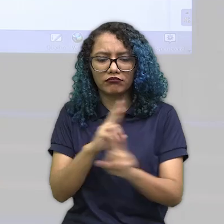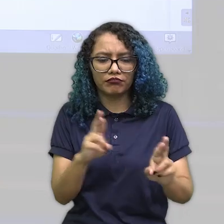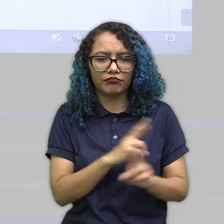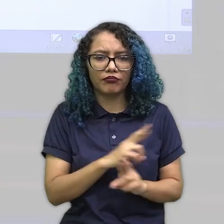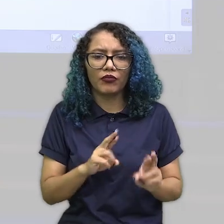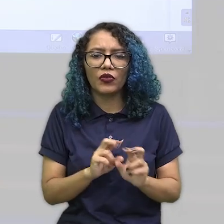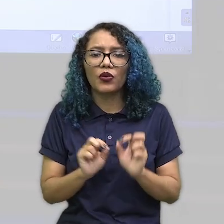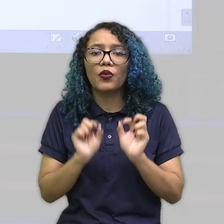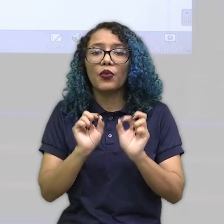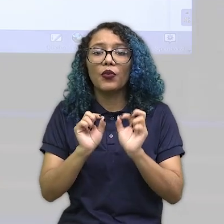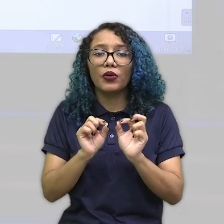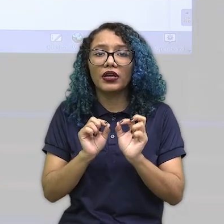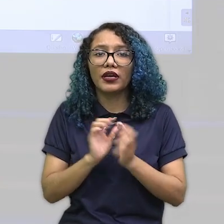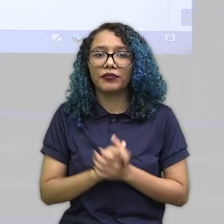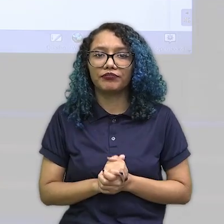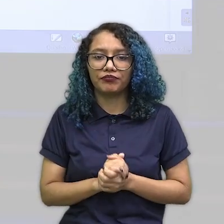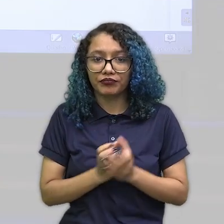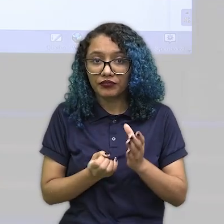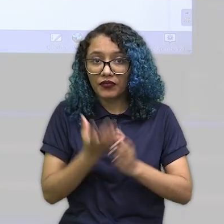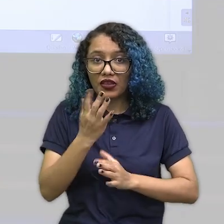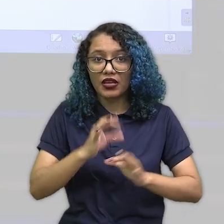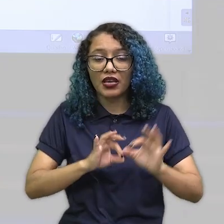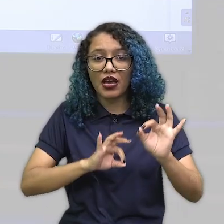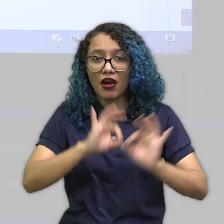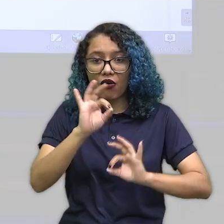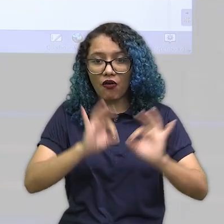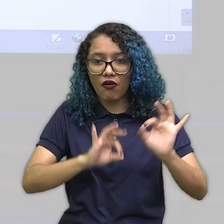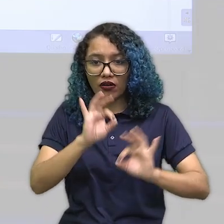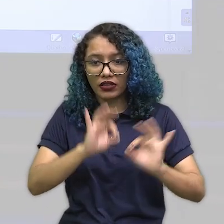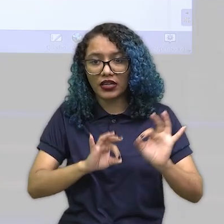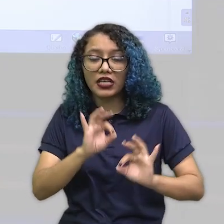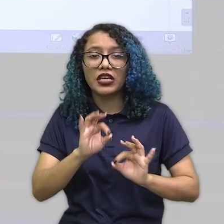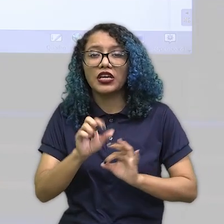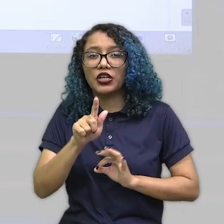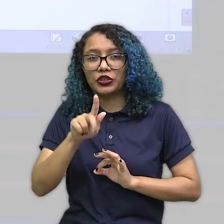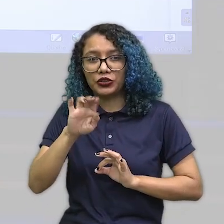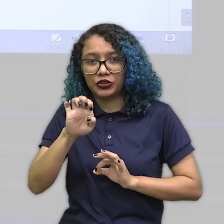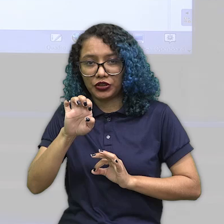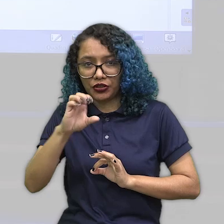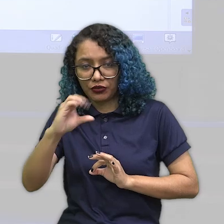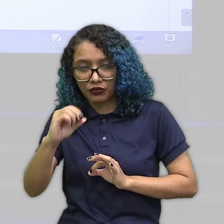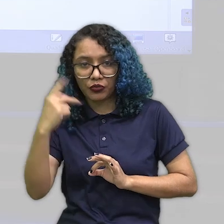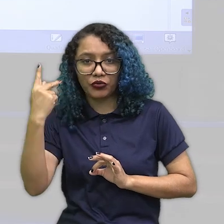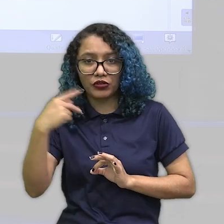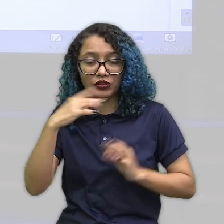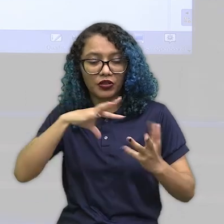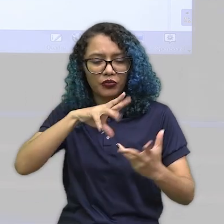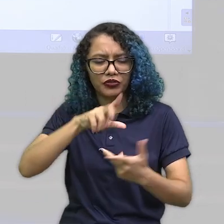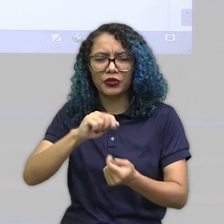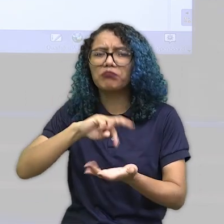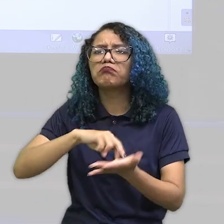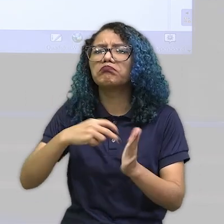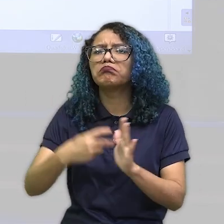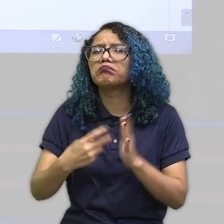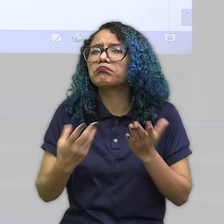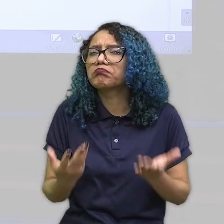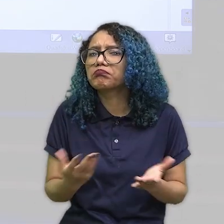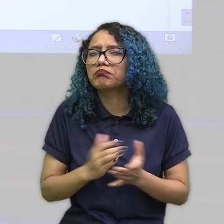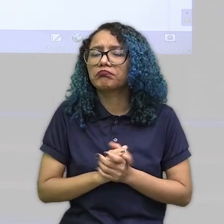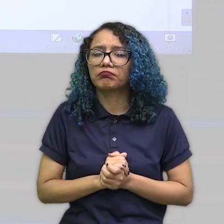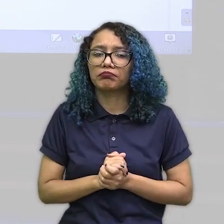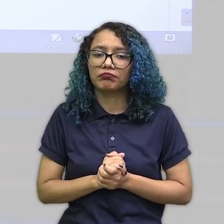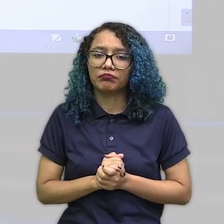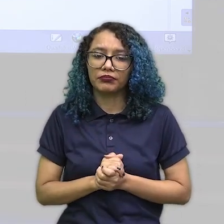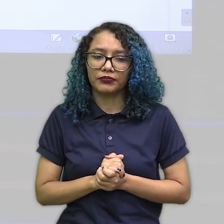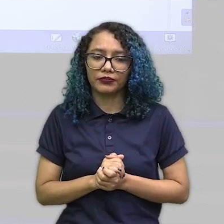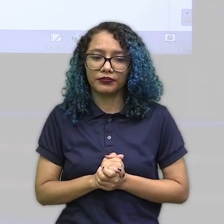nós chamamos de ordem geopolítica mundial, certo? E o que é essa ordem geopolítica mundial? A